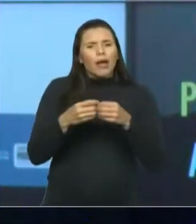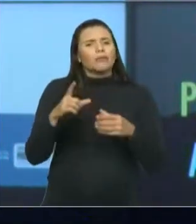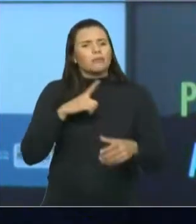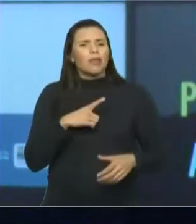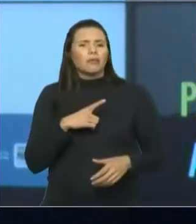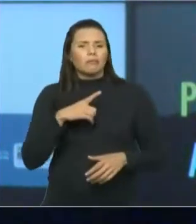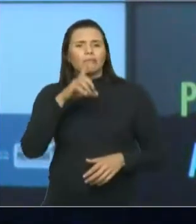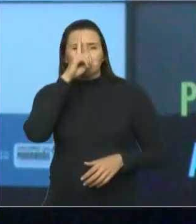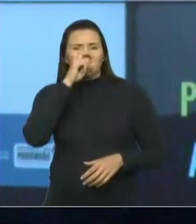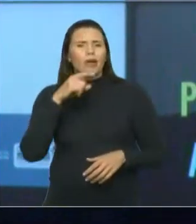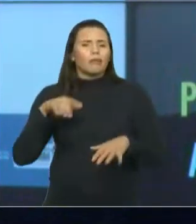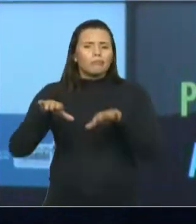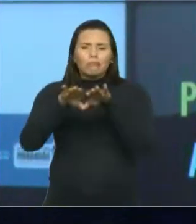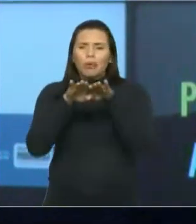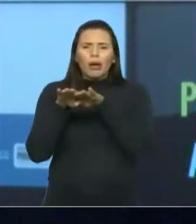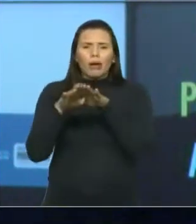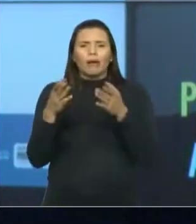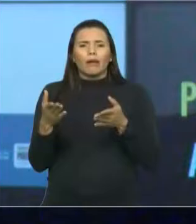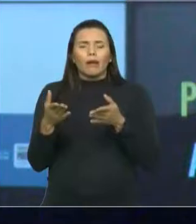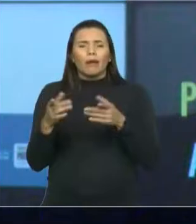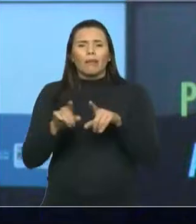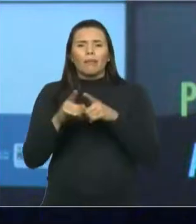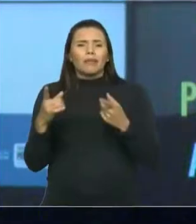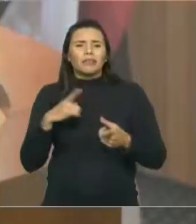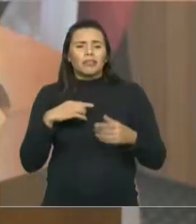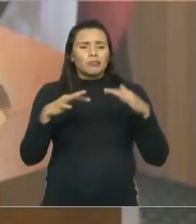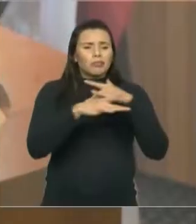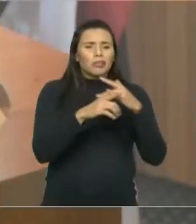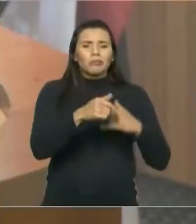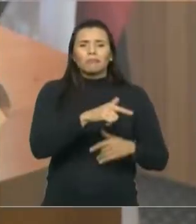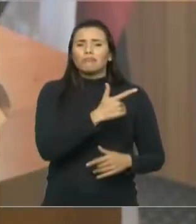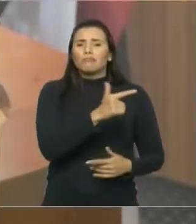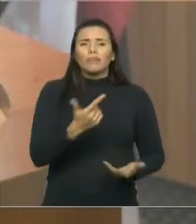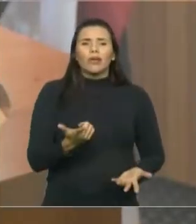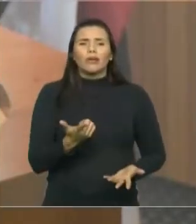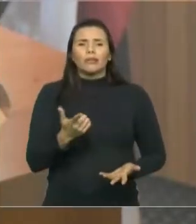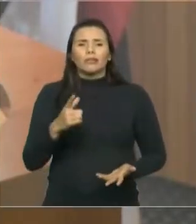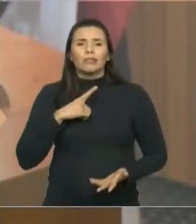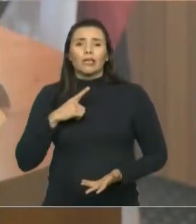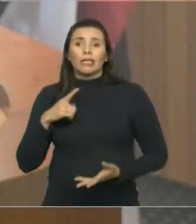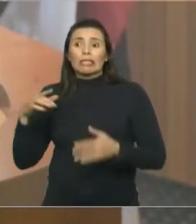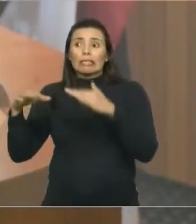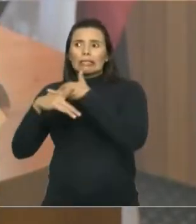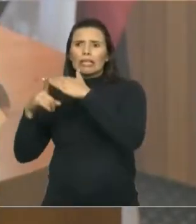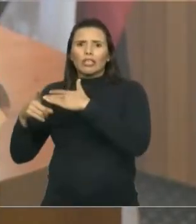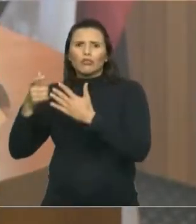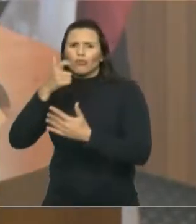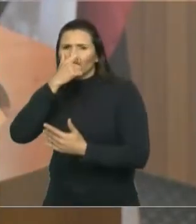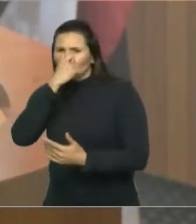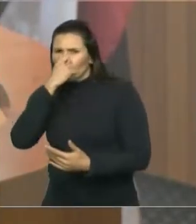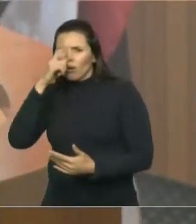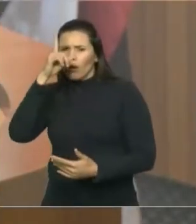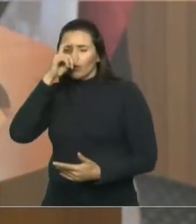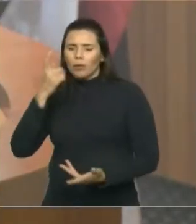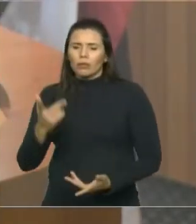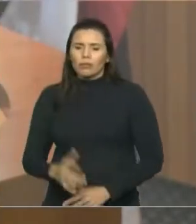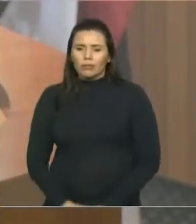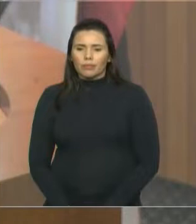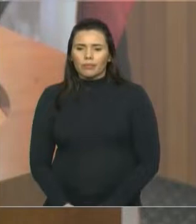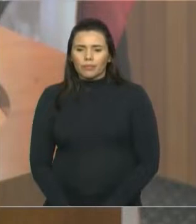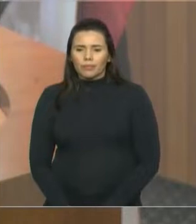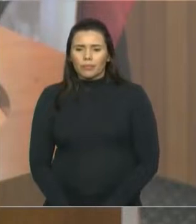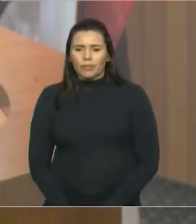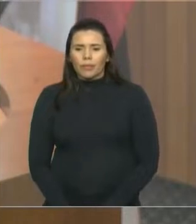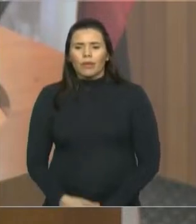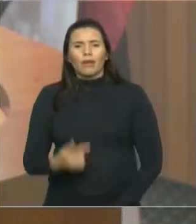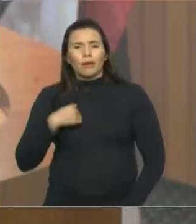a oportunidade de construir essa rede de saúde de forma organizada, infelizmente, não fez. De modo